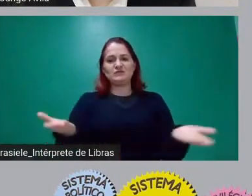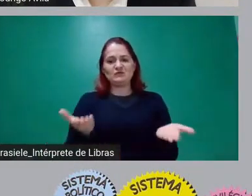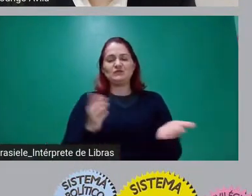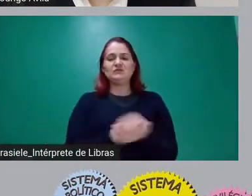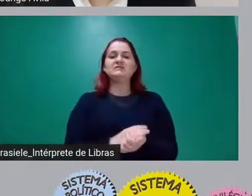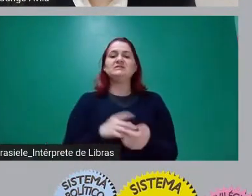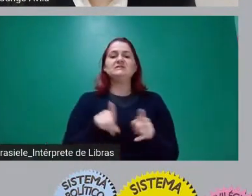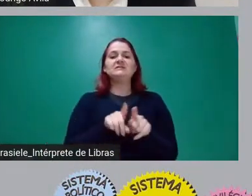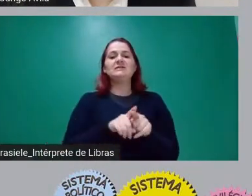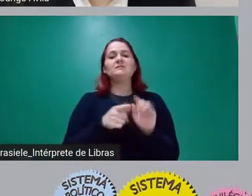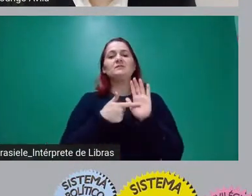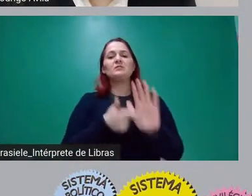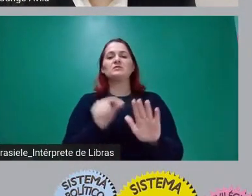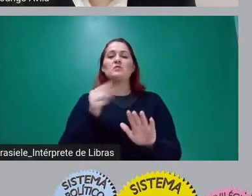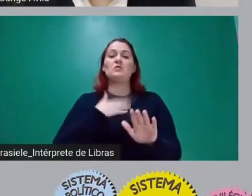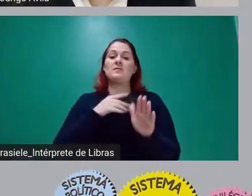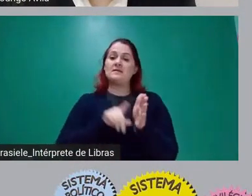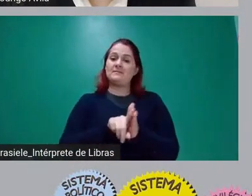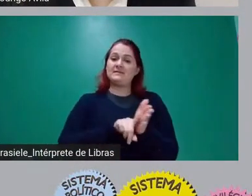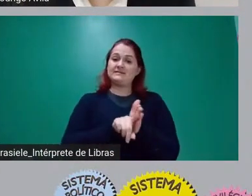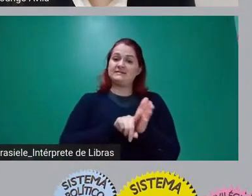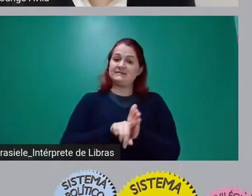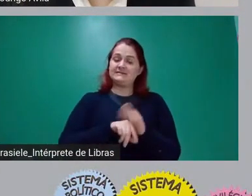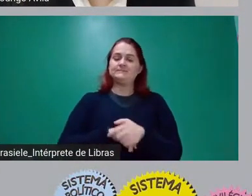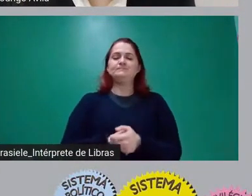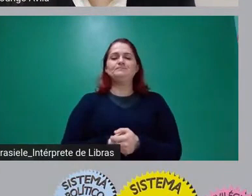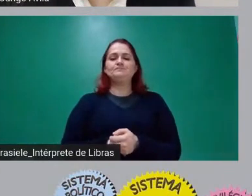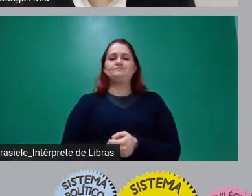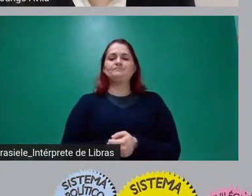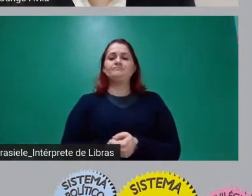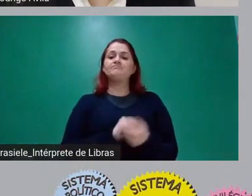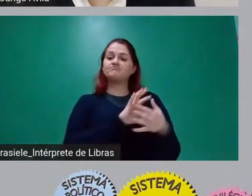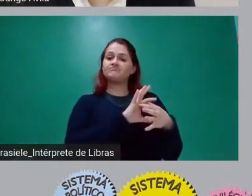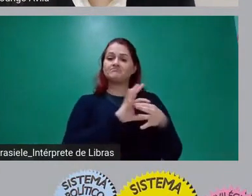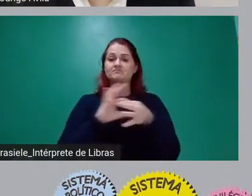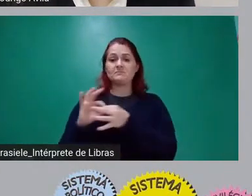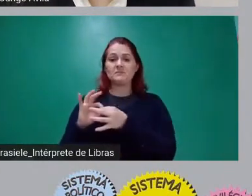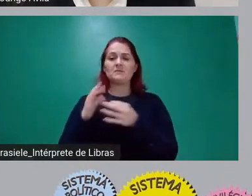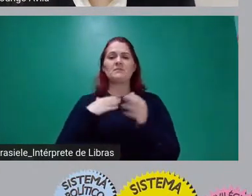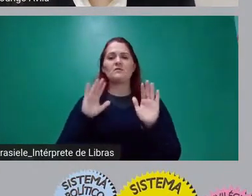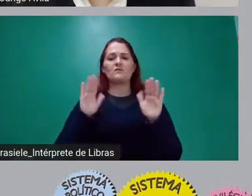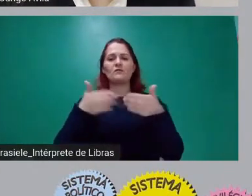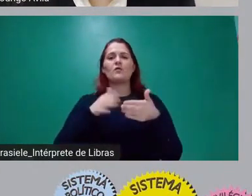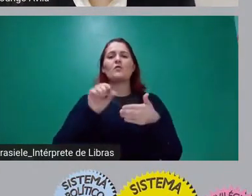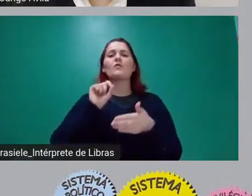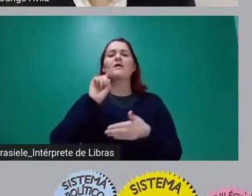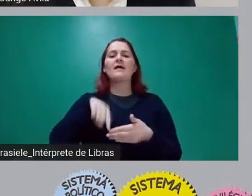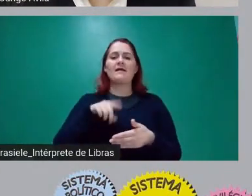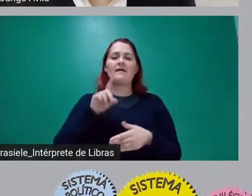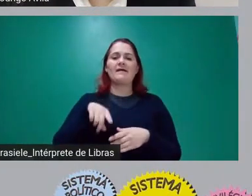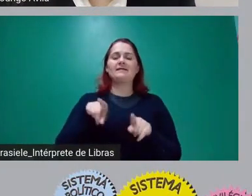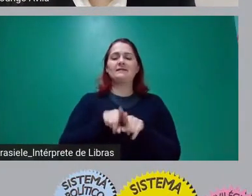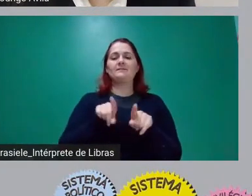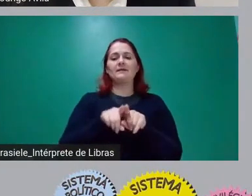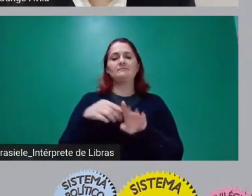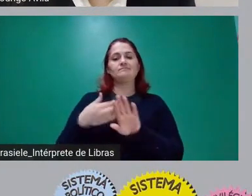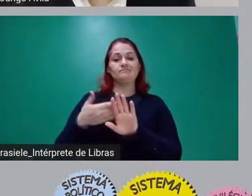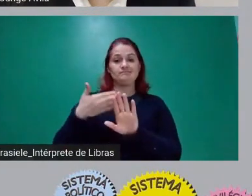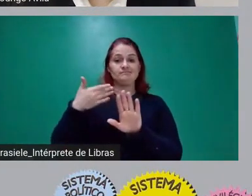da pesquisa que eu venho fazendo recentemente. Para contextualizar qual que é o meu enfoque aqui, eu vou também pegar uma